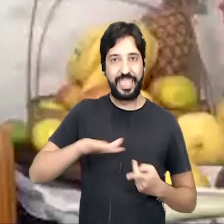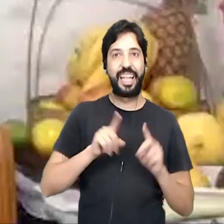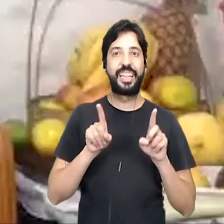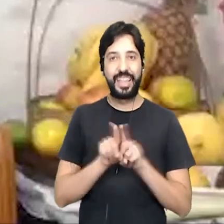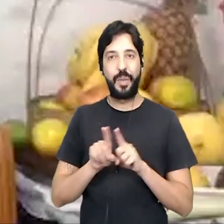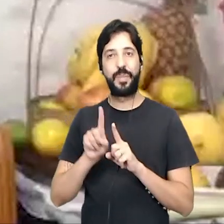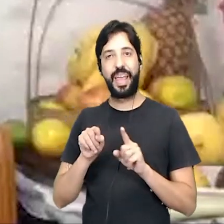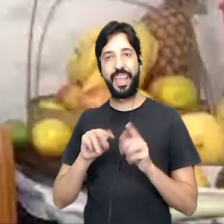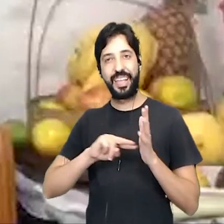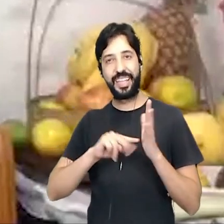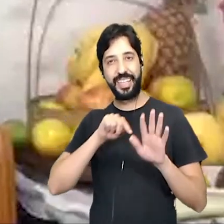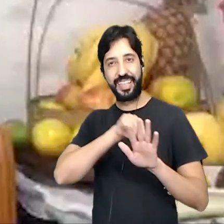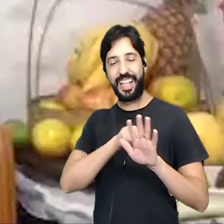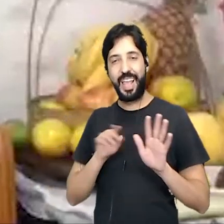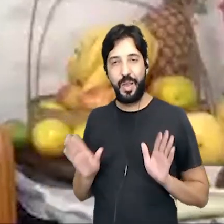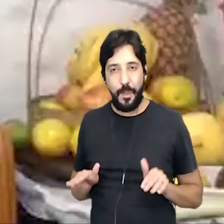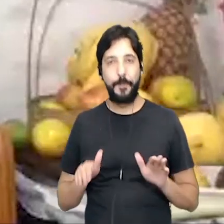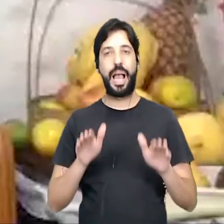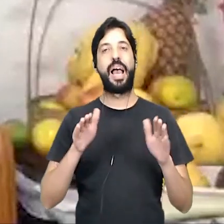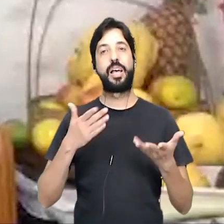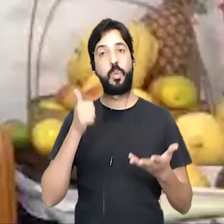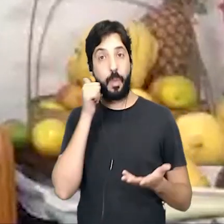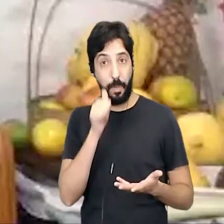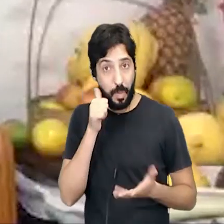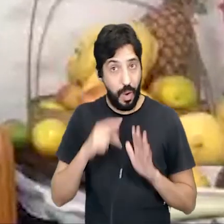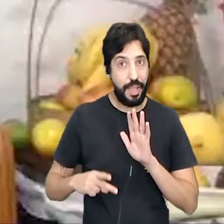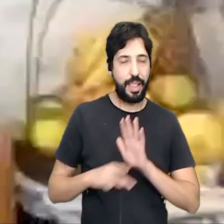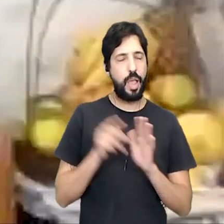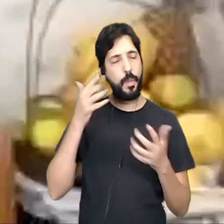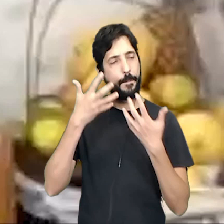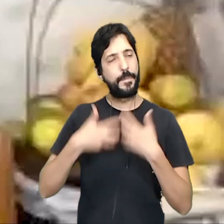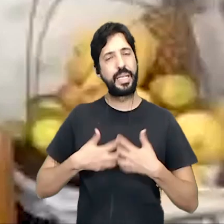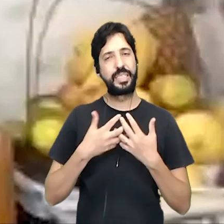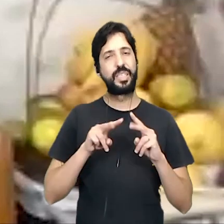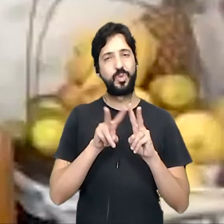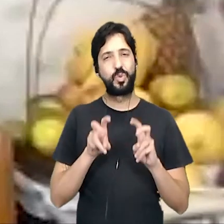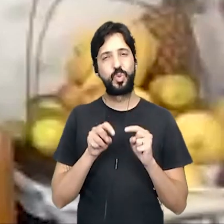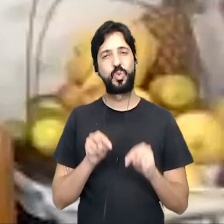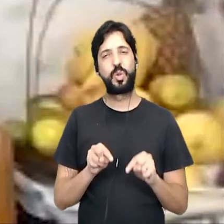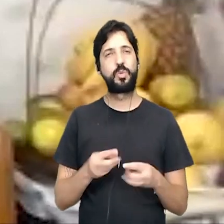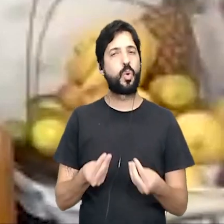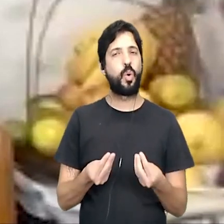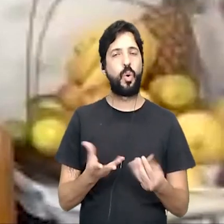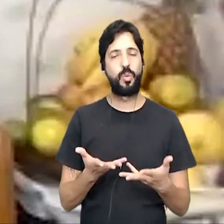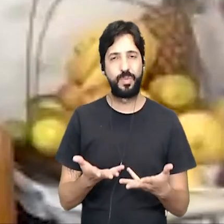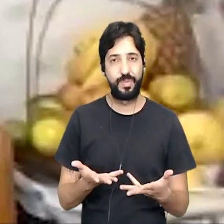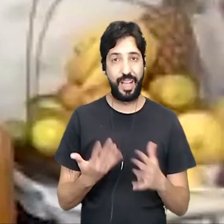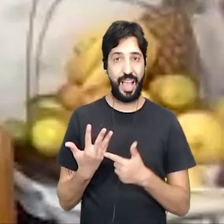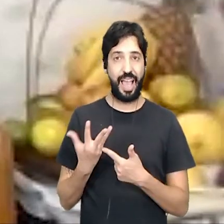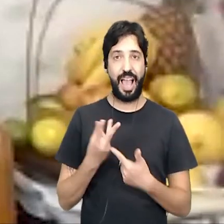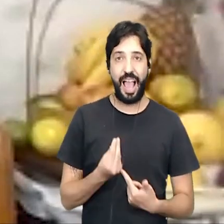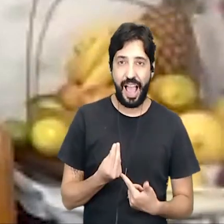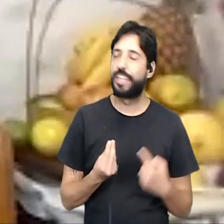humanidade também pássaro, também mulher, né, atravessando esses mundos, assim, eu fico pensando muito nisso, assim,